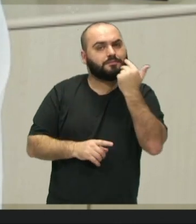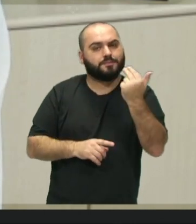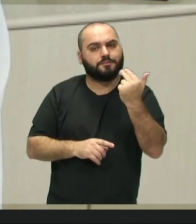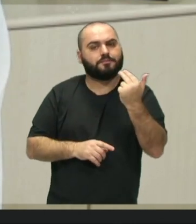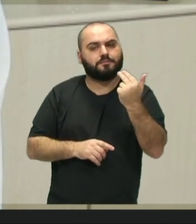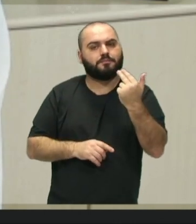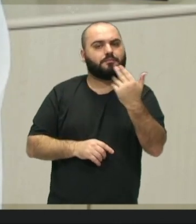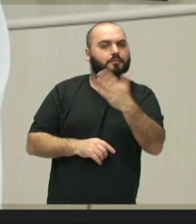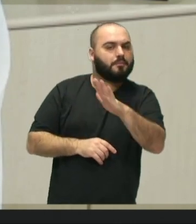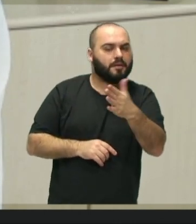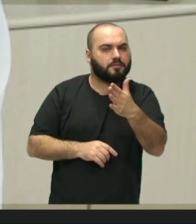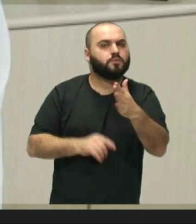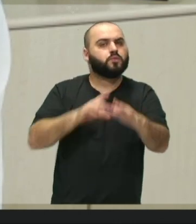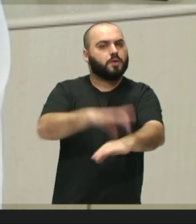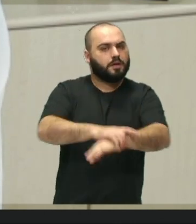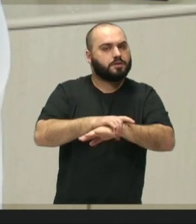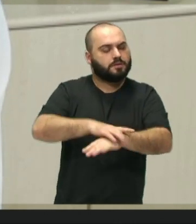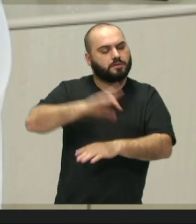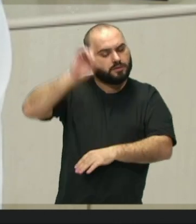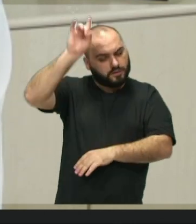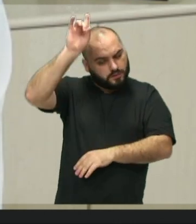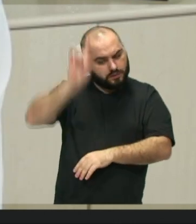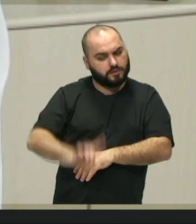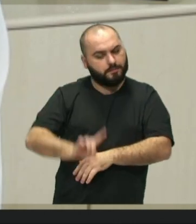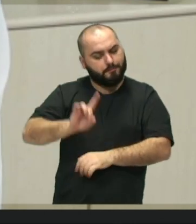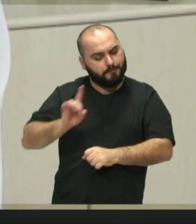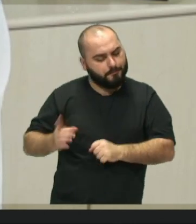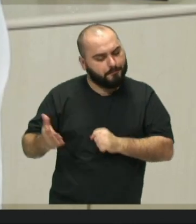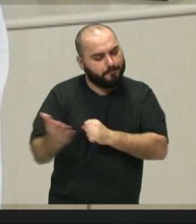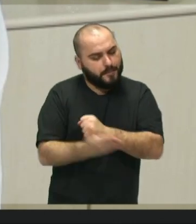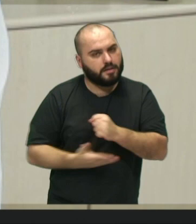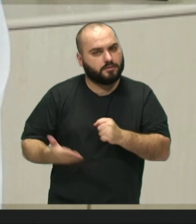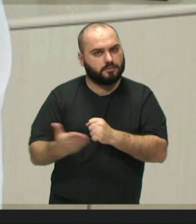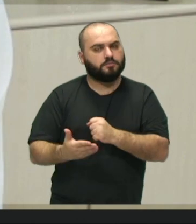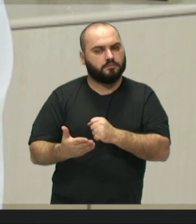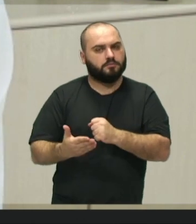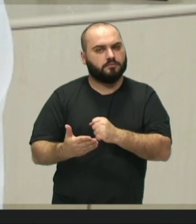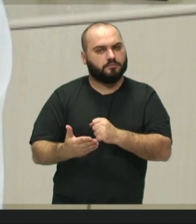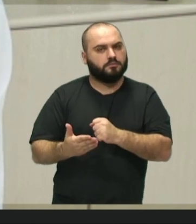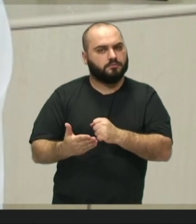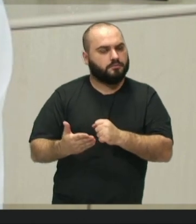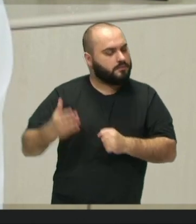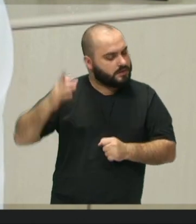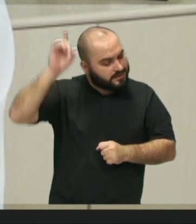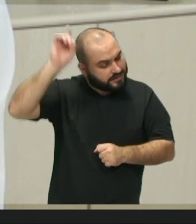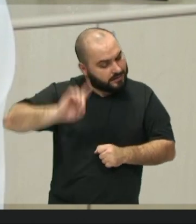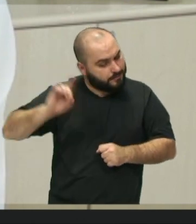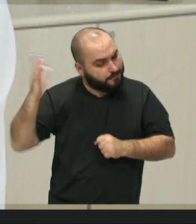buscou-se justamente garantir esse direito essencial, muito mais que funcional, o direito essencial